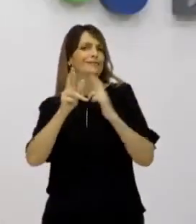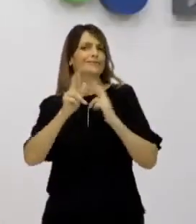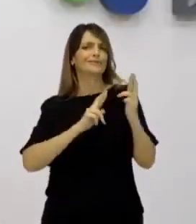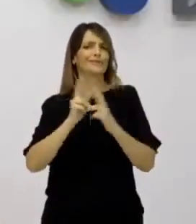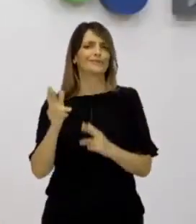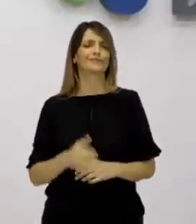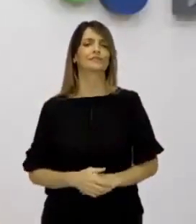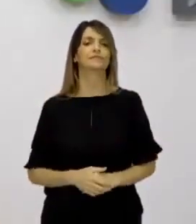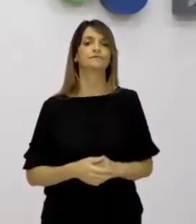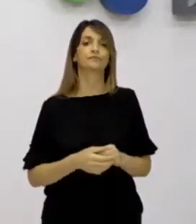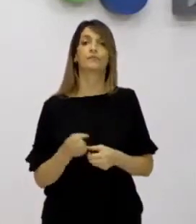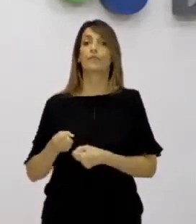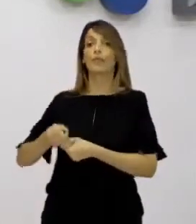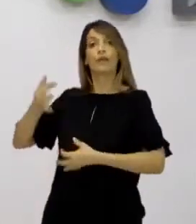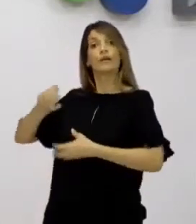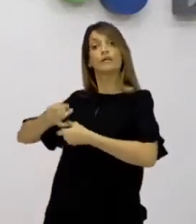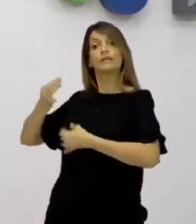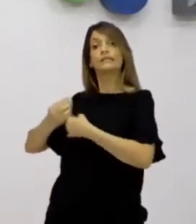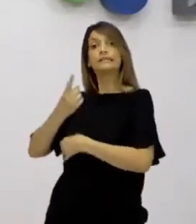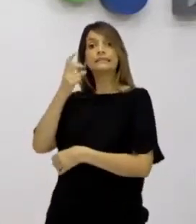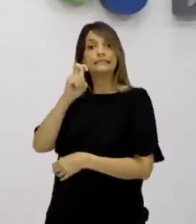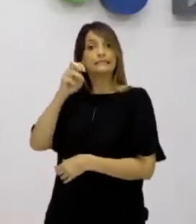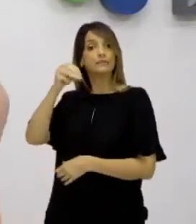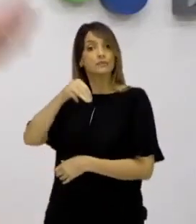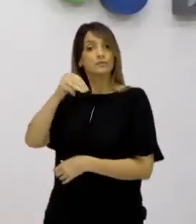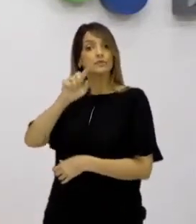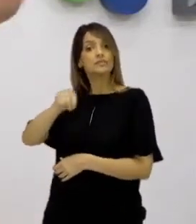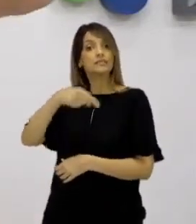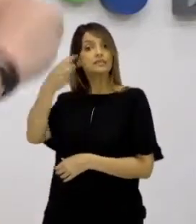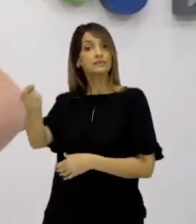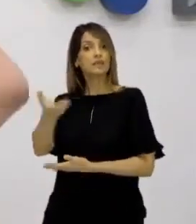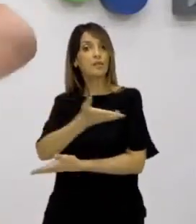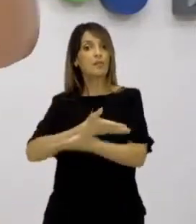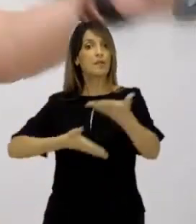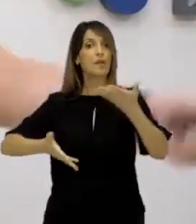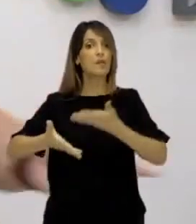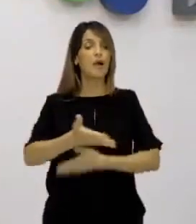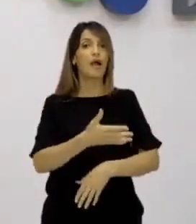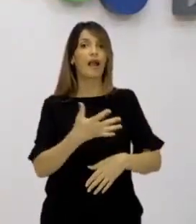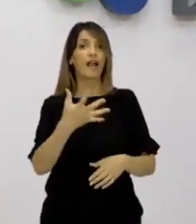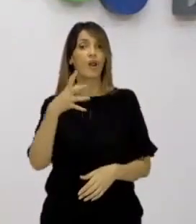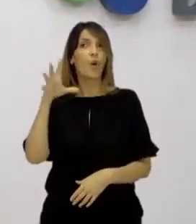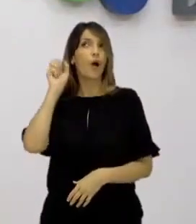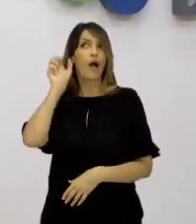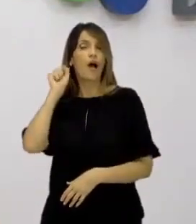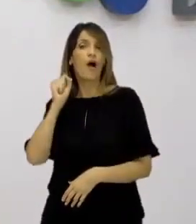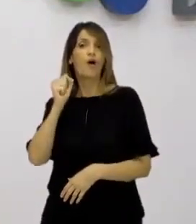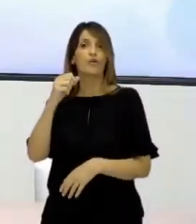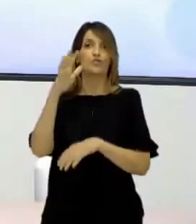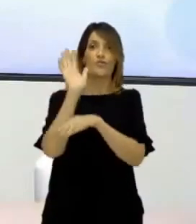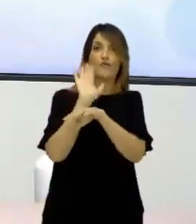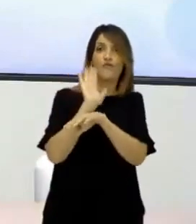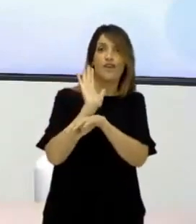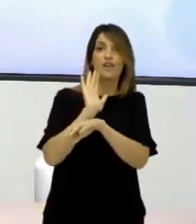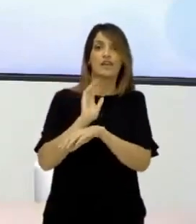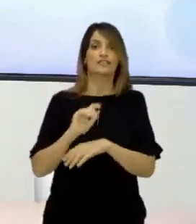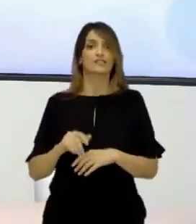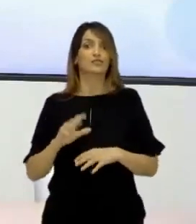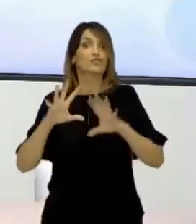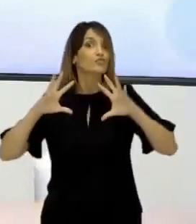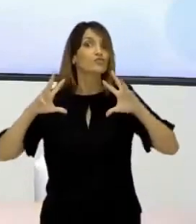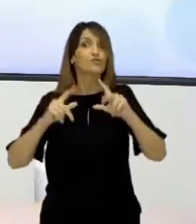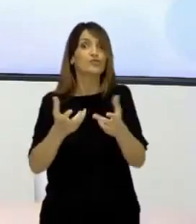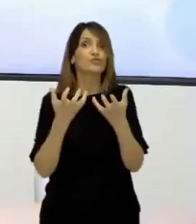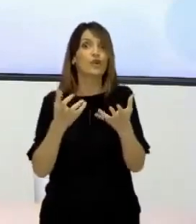está aqui no chat nesses primeiros 15 minutos. Daqui a pouco a interação, eu quero áudio, eu quero vídeo, eu quero tudo. Eu pensei que você ia falar, cara,